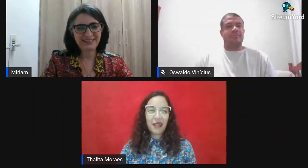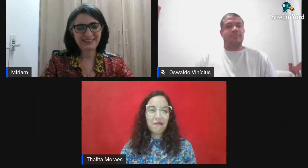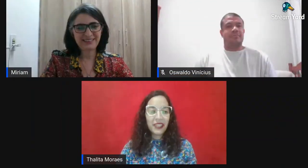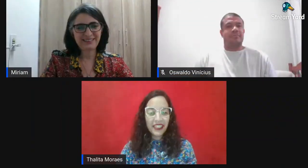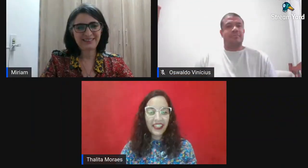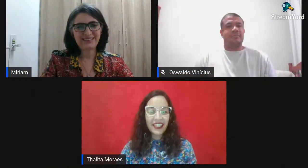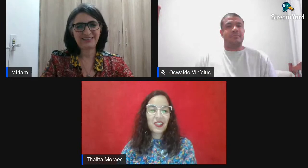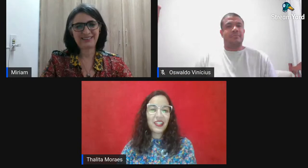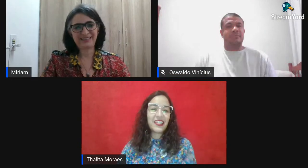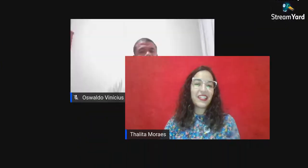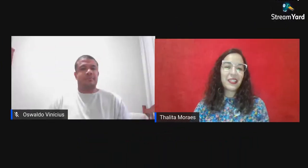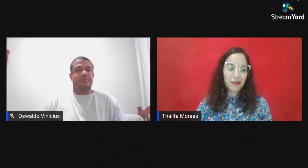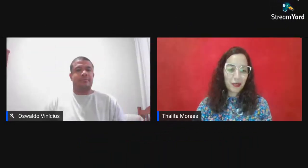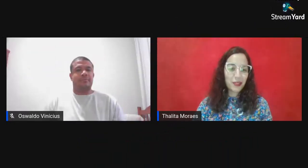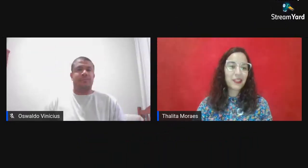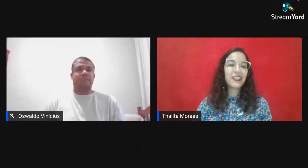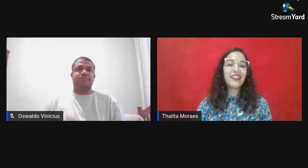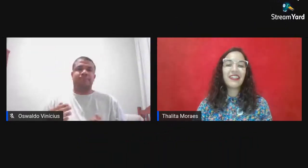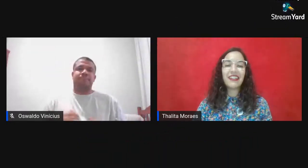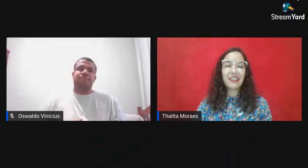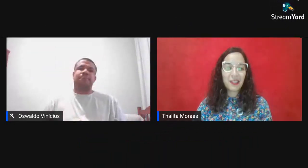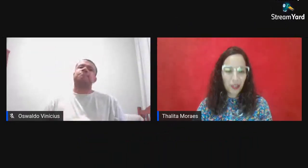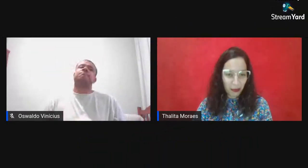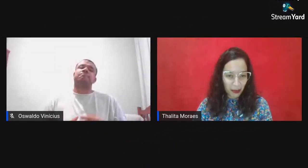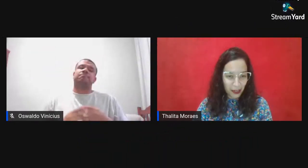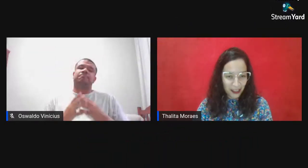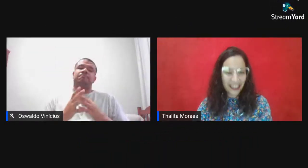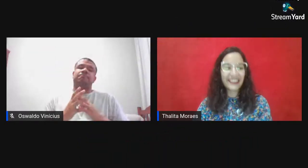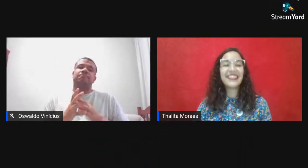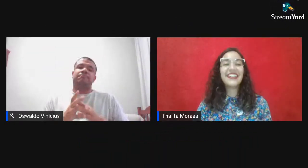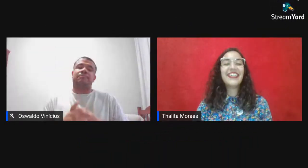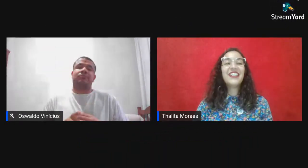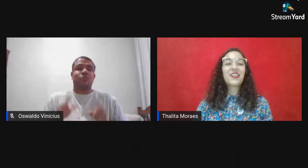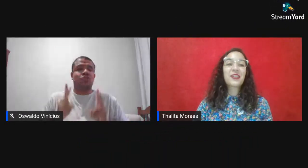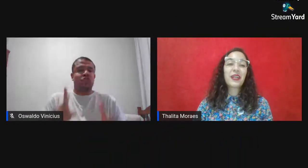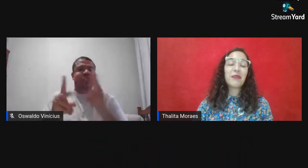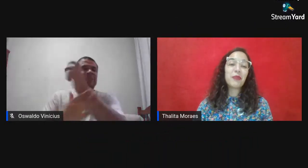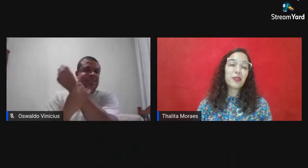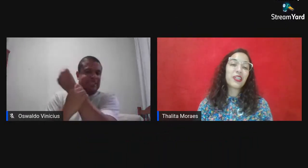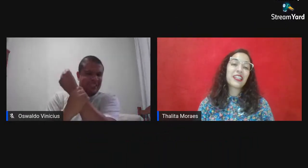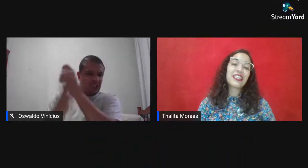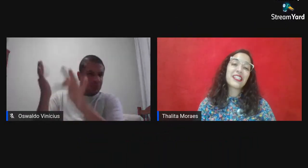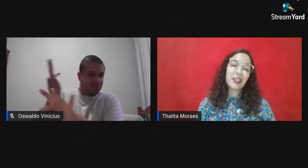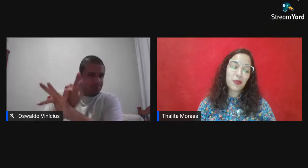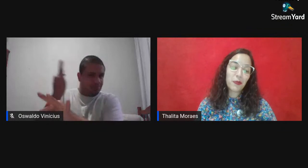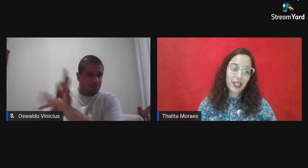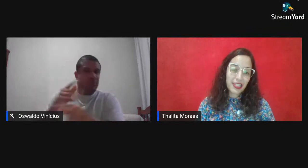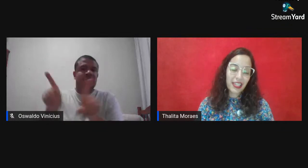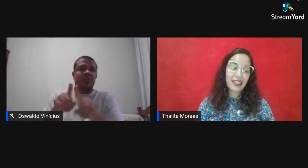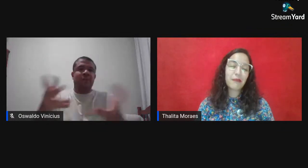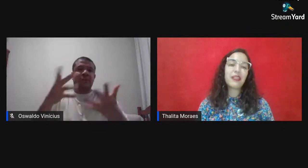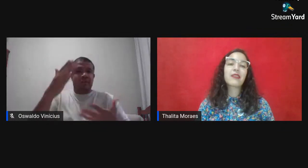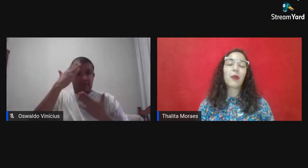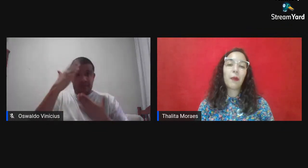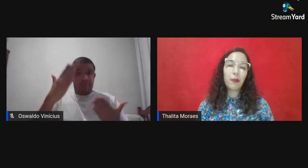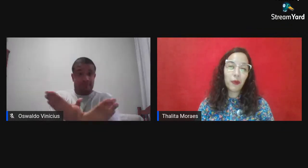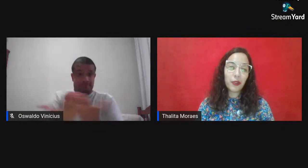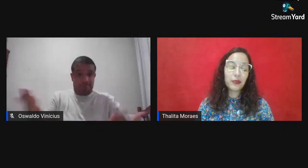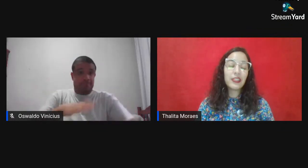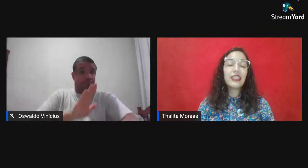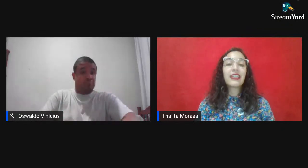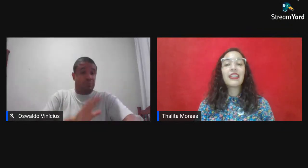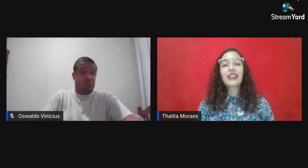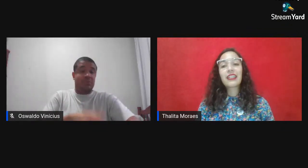tá Miriam é isso aí seguimos e resistimos gostaria muito de agradecer a sua presença Miriam seu